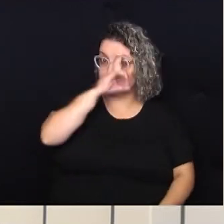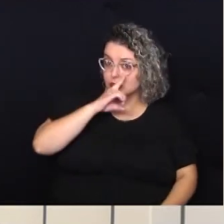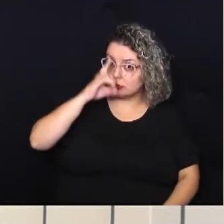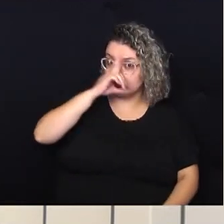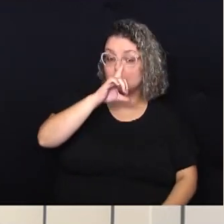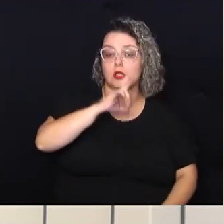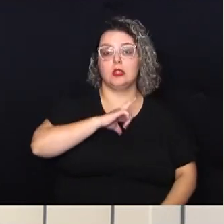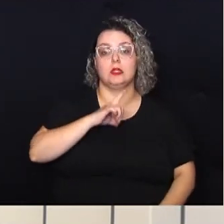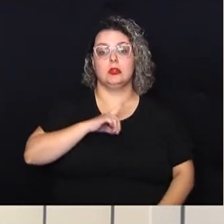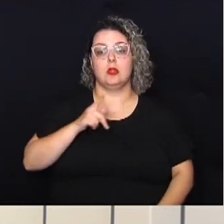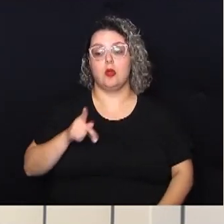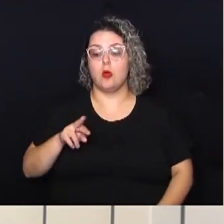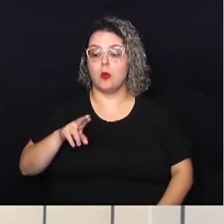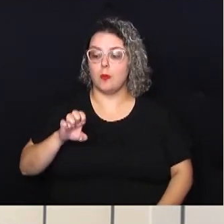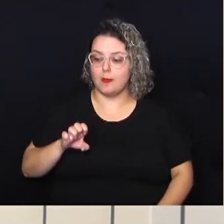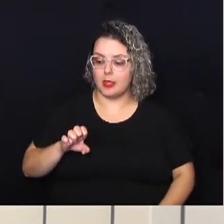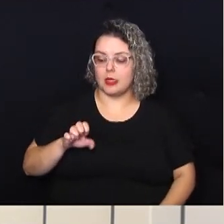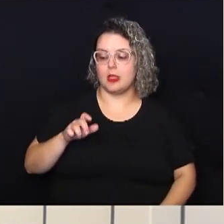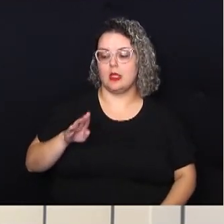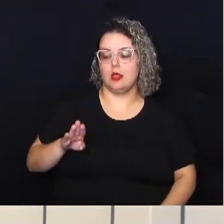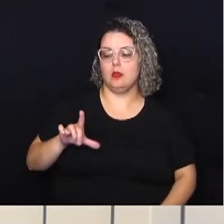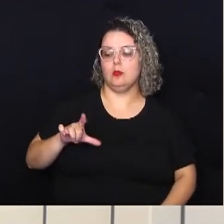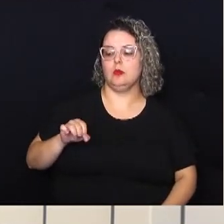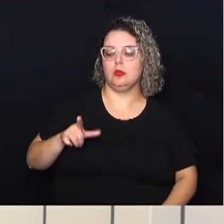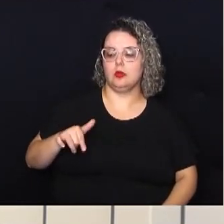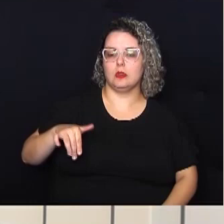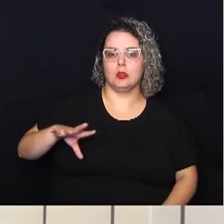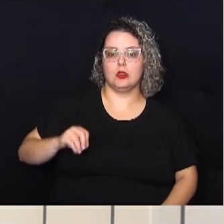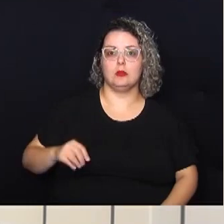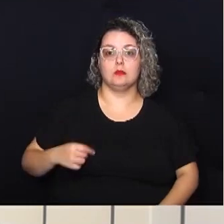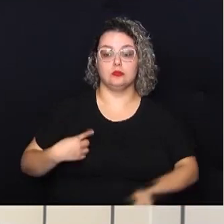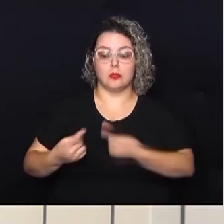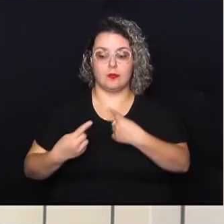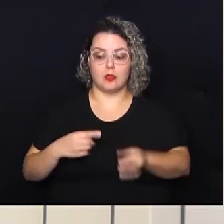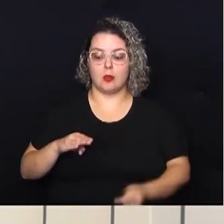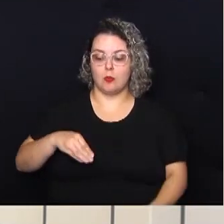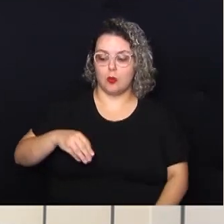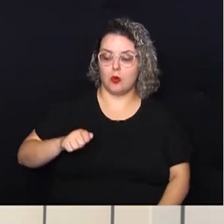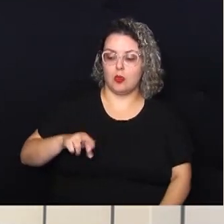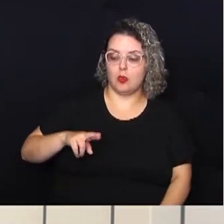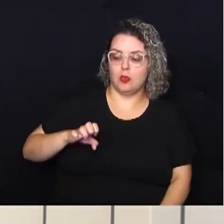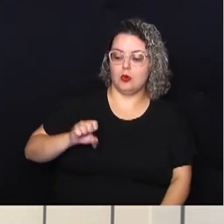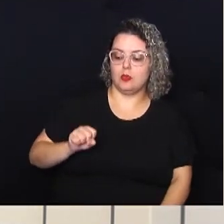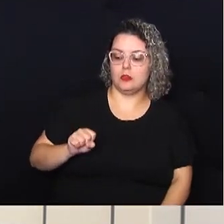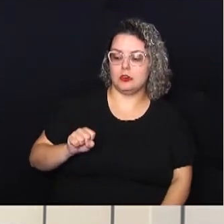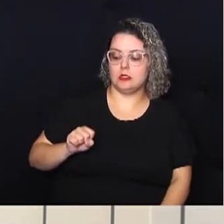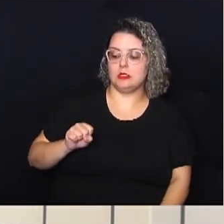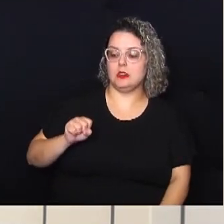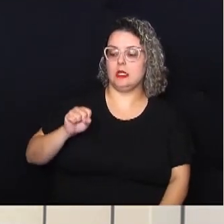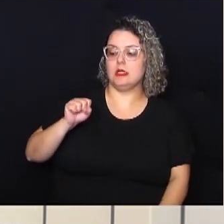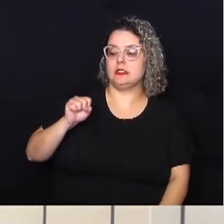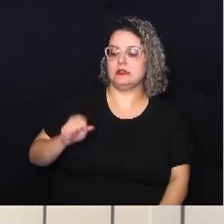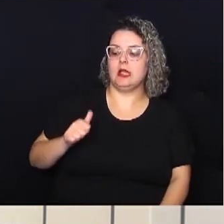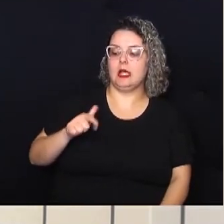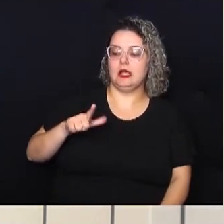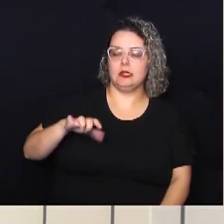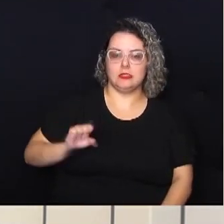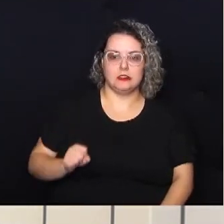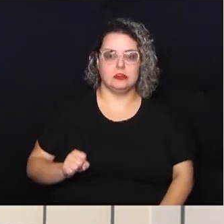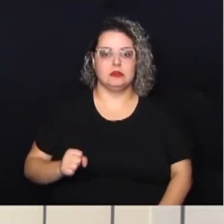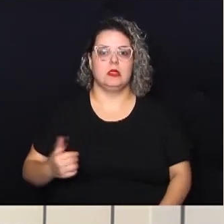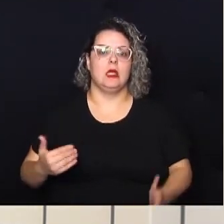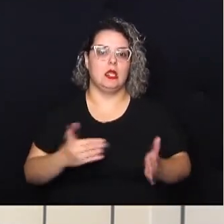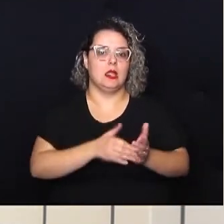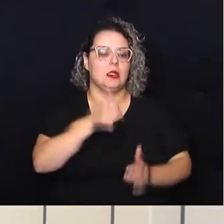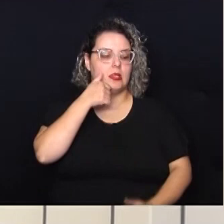um pré-bloqueio a partir da Avenida Moraes Salles com a Rua Irmã Serafina, pista interna que fica à